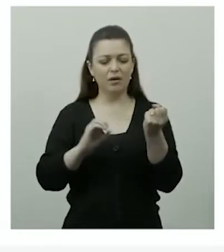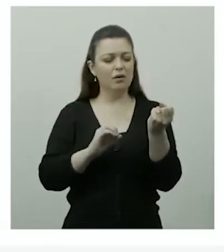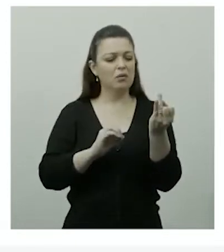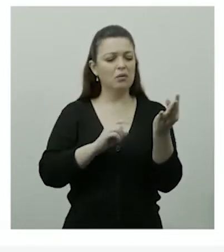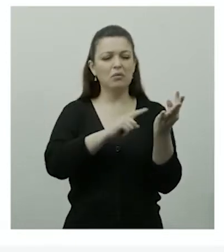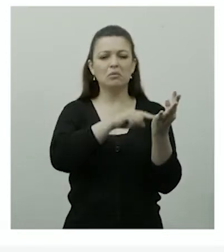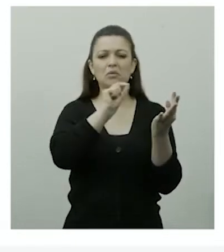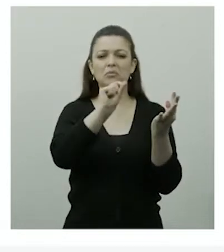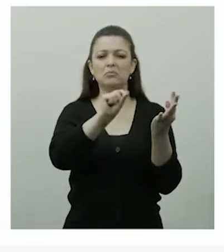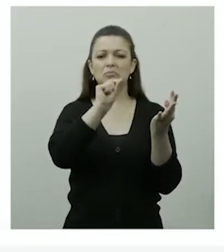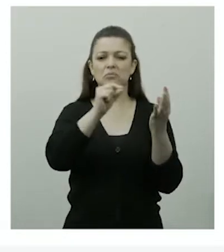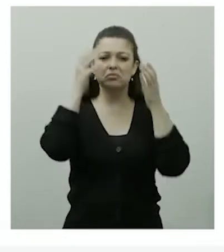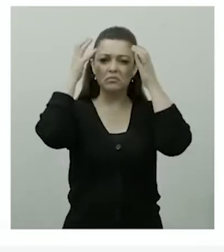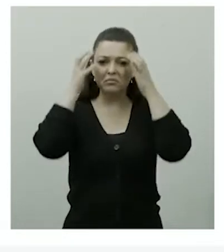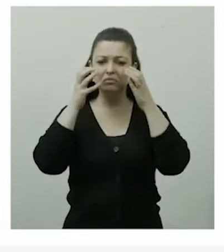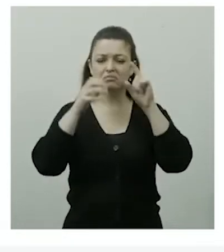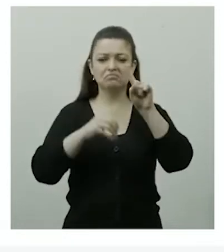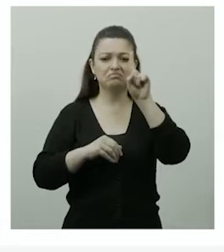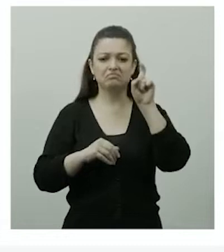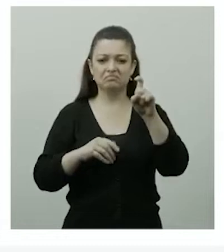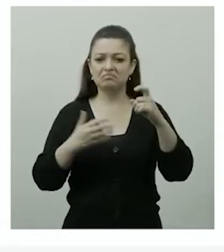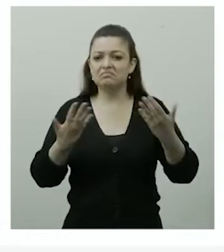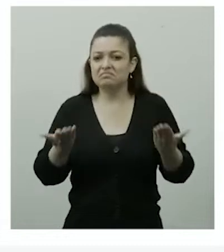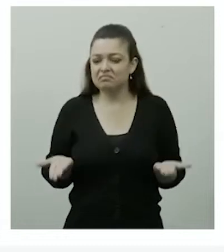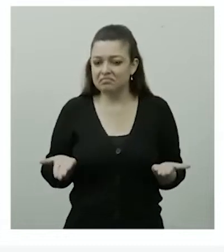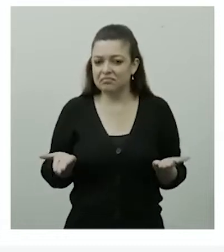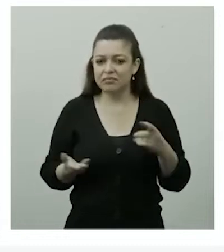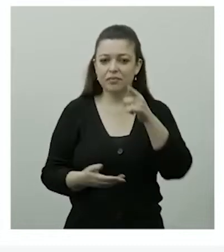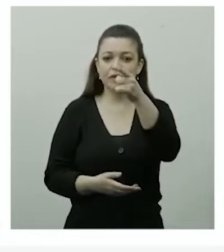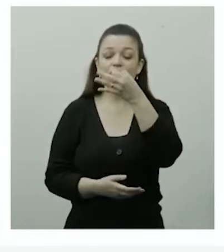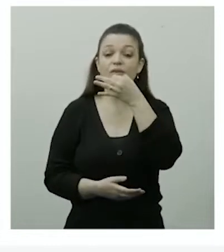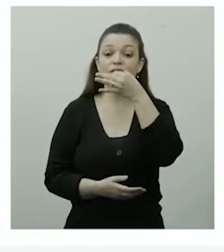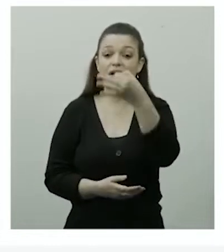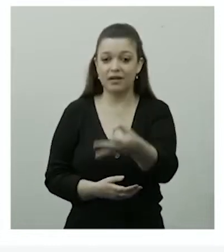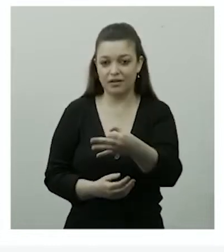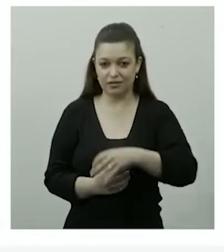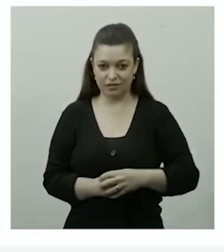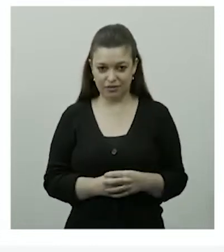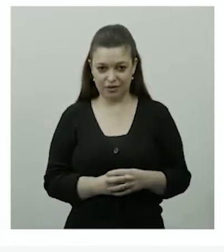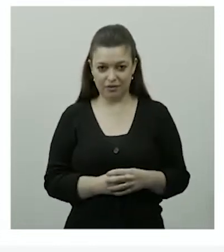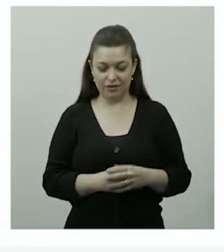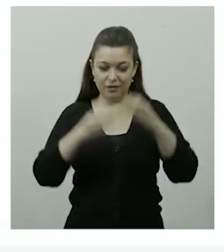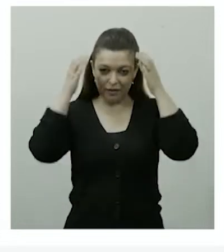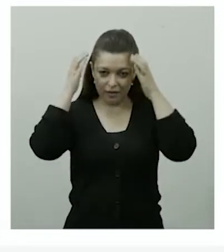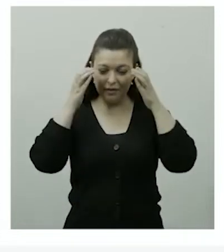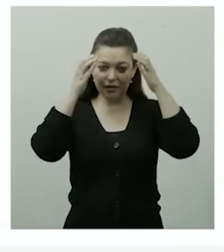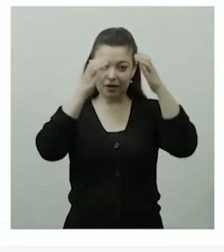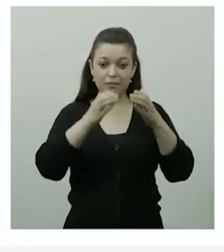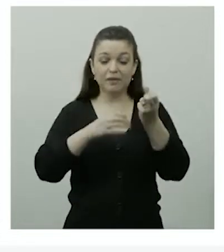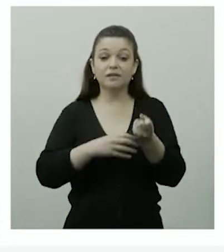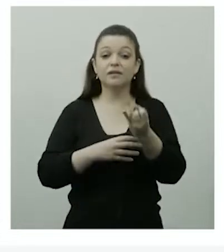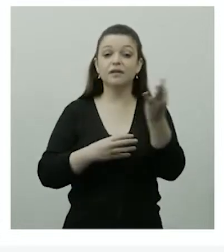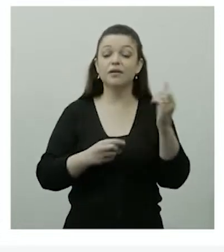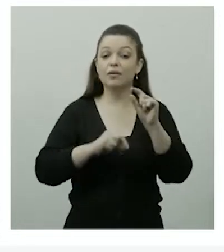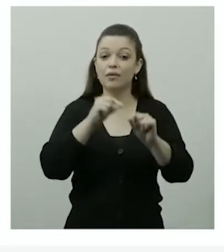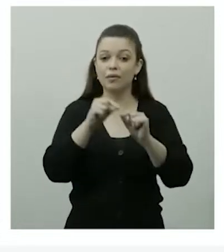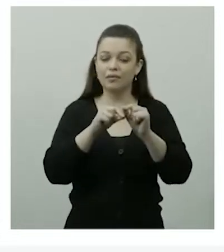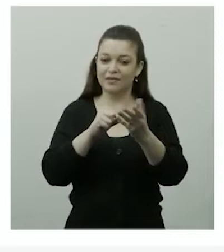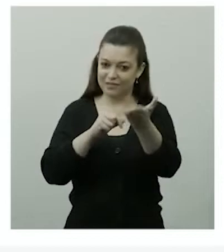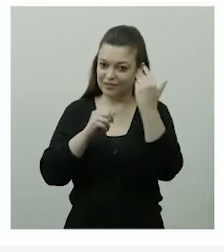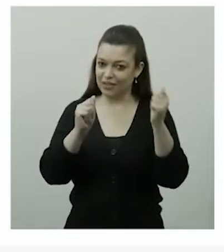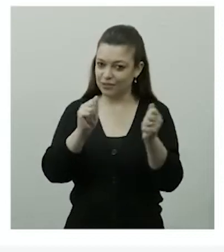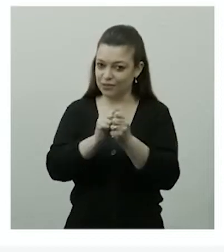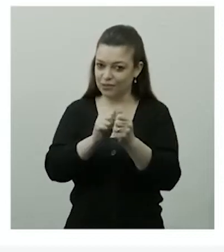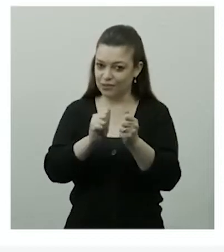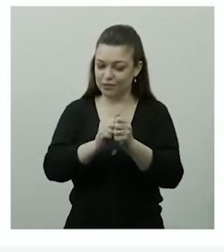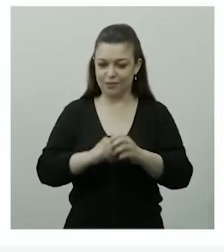valor desse capacete? O que vocês acham? Quanto vale esse capacete? Vamos fazer junto comigo? Então,